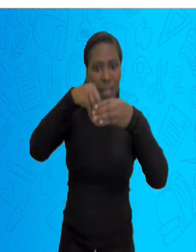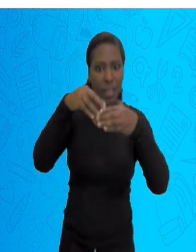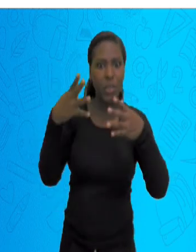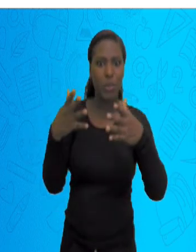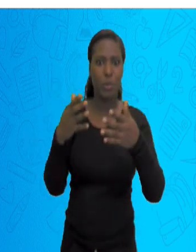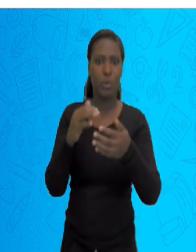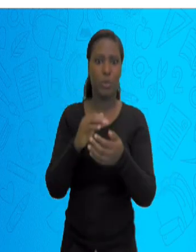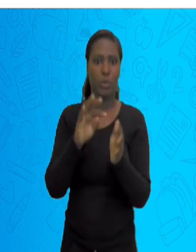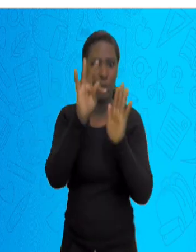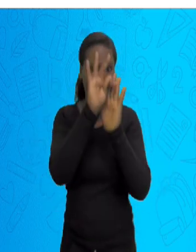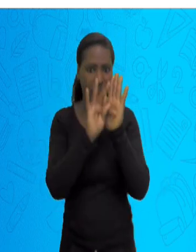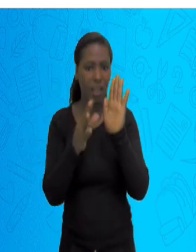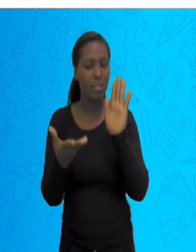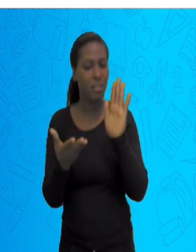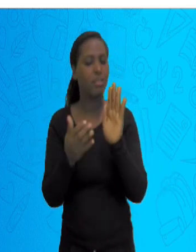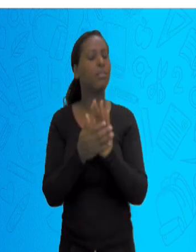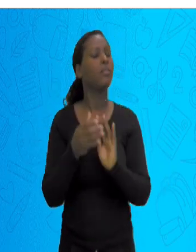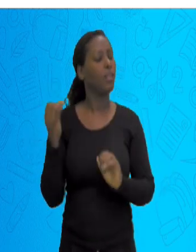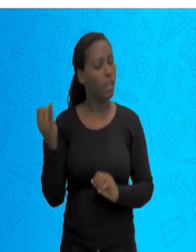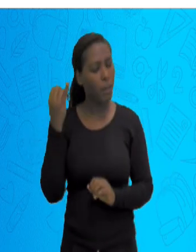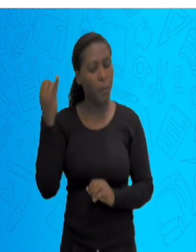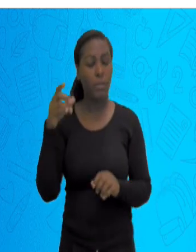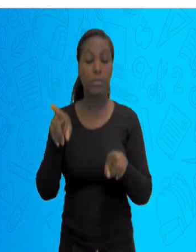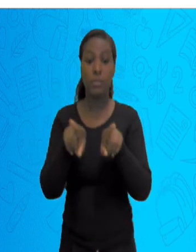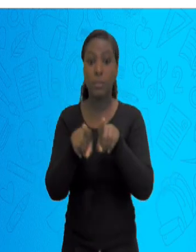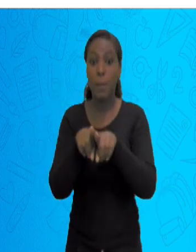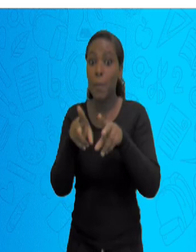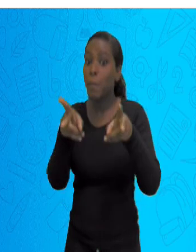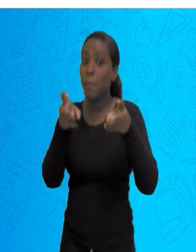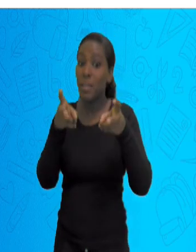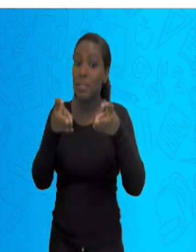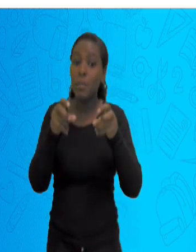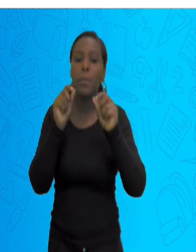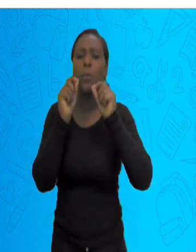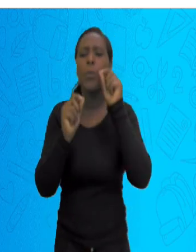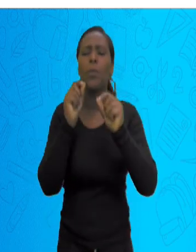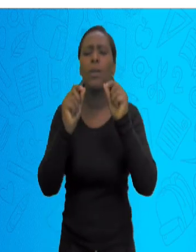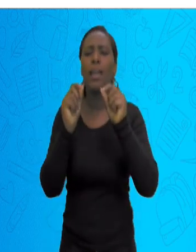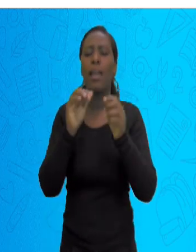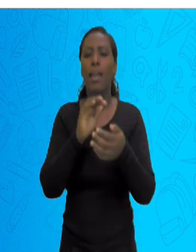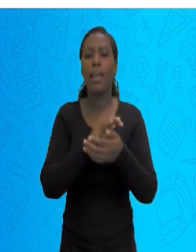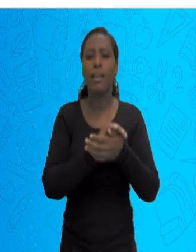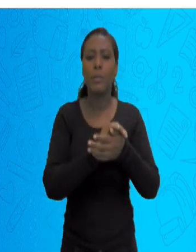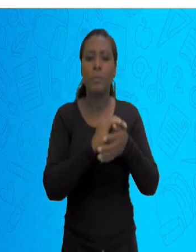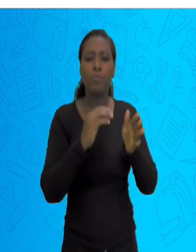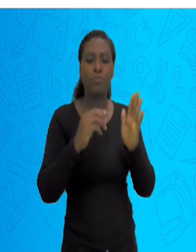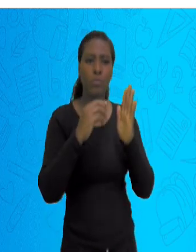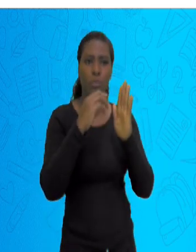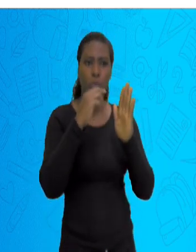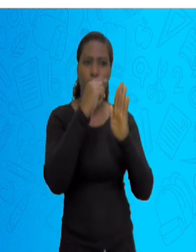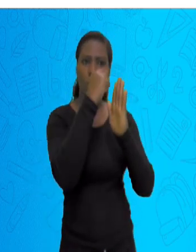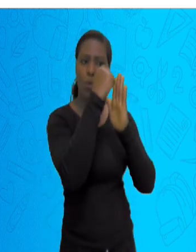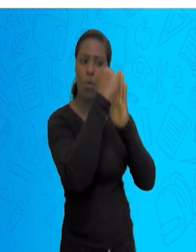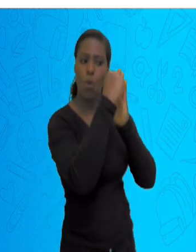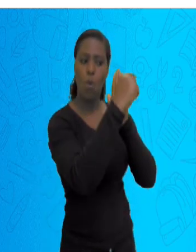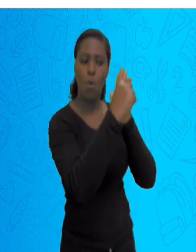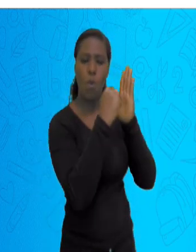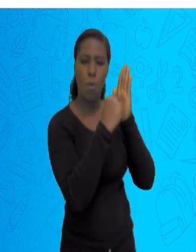É importante observarmos também que os dois primeiros nós tivemos